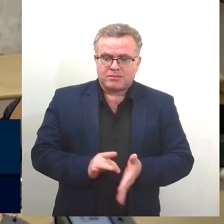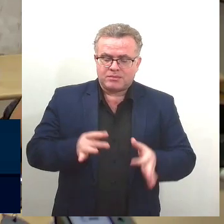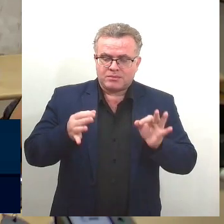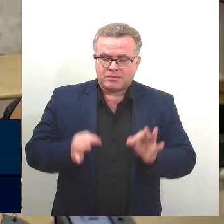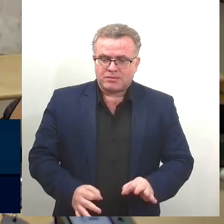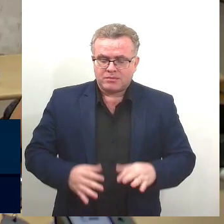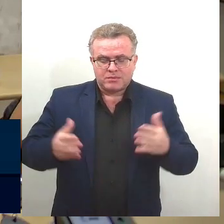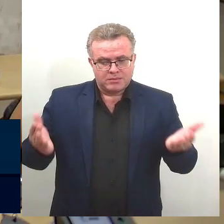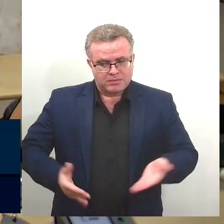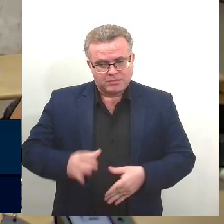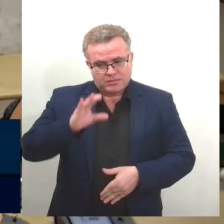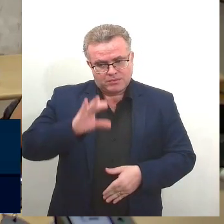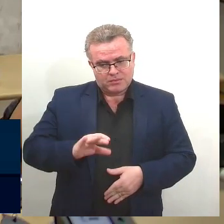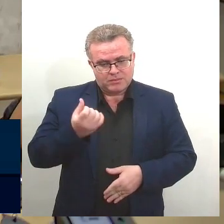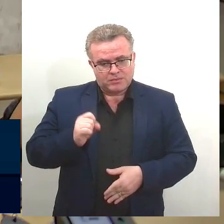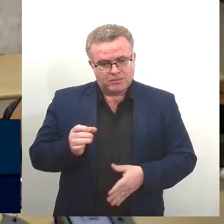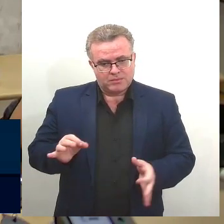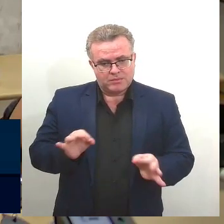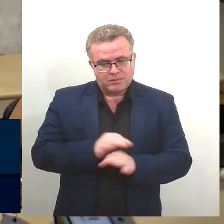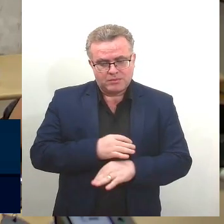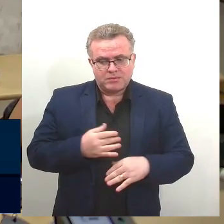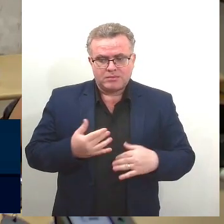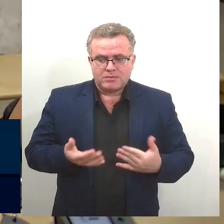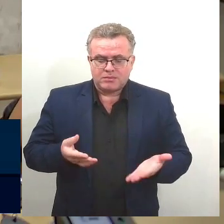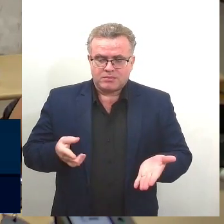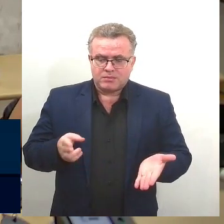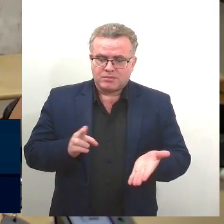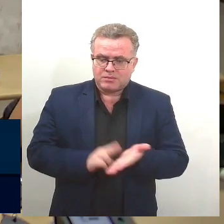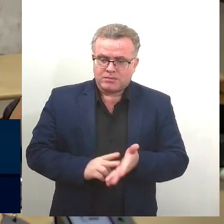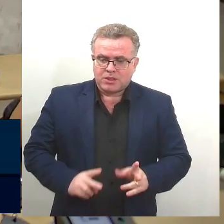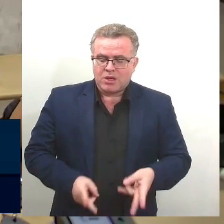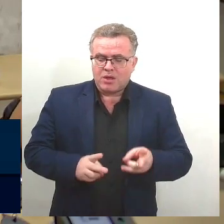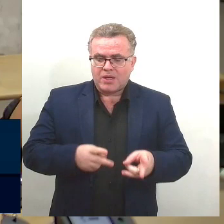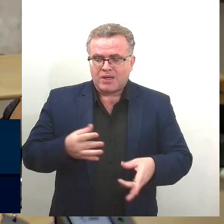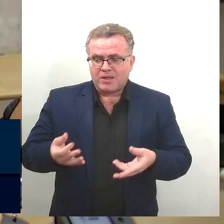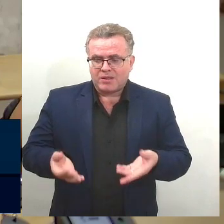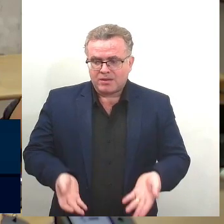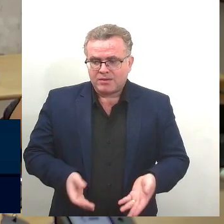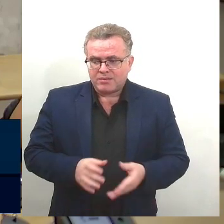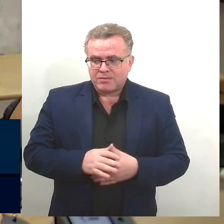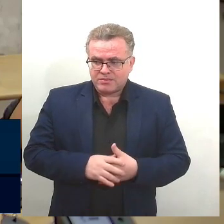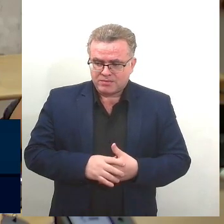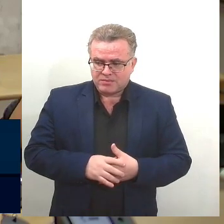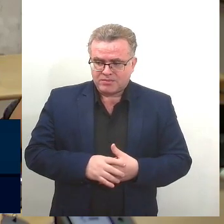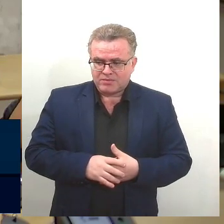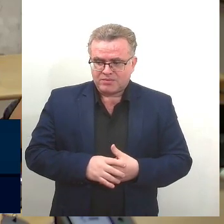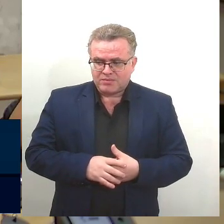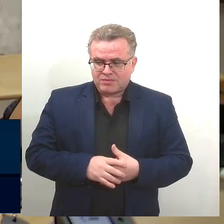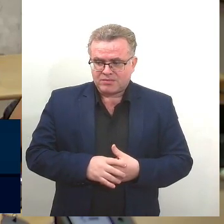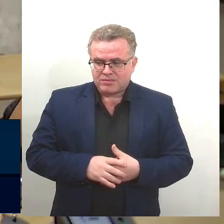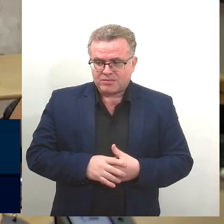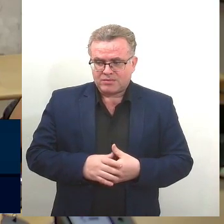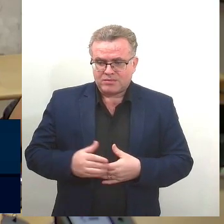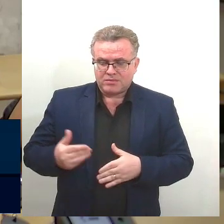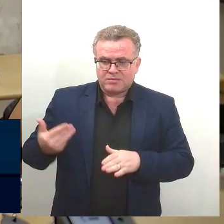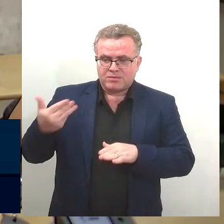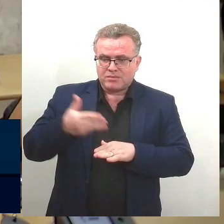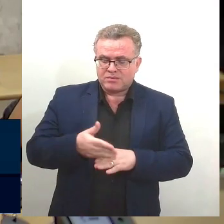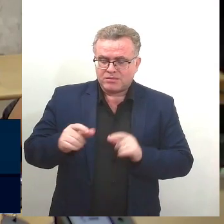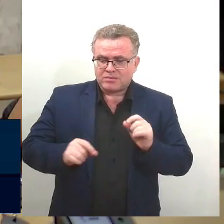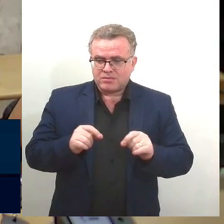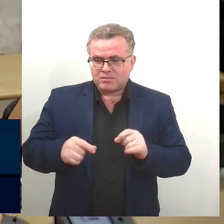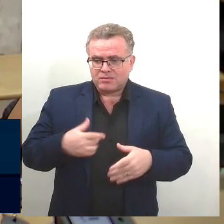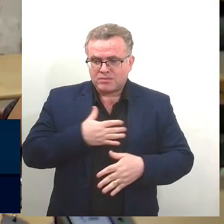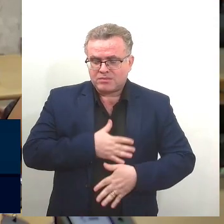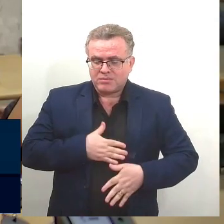Tenho certeza que as suas vindas ao nosso estado, né, a nossa capital, Aracaju,